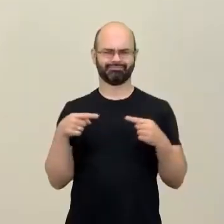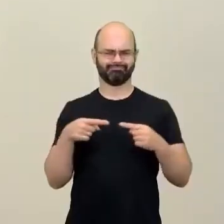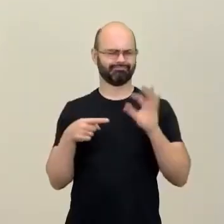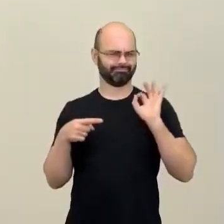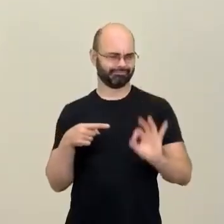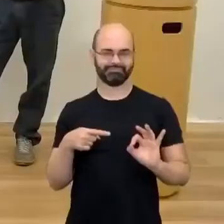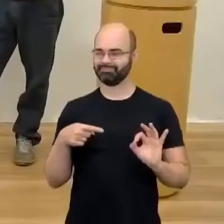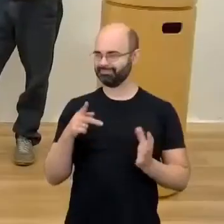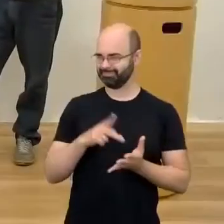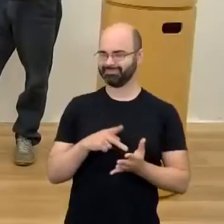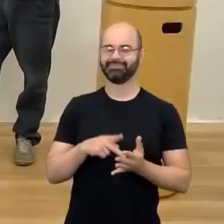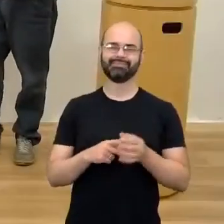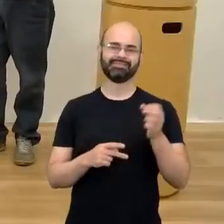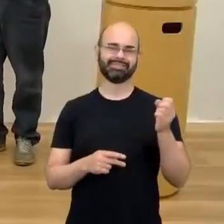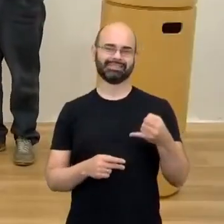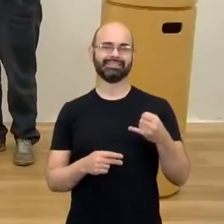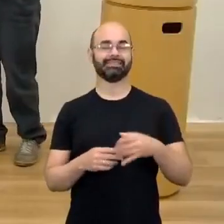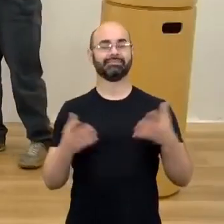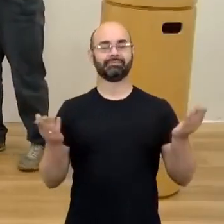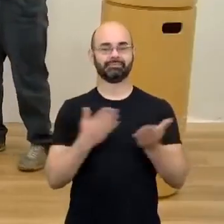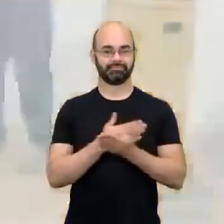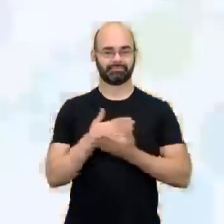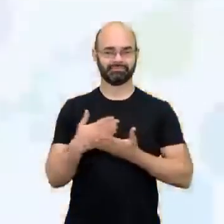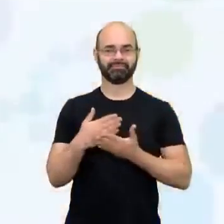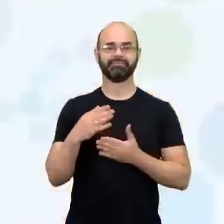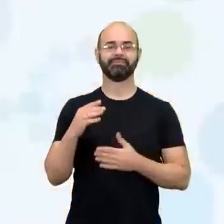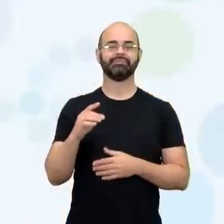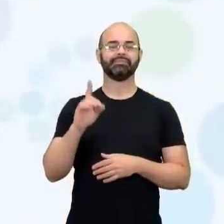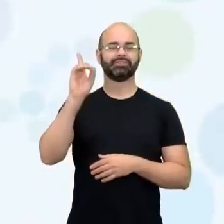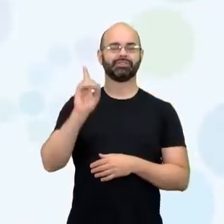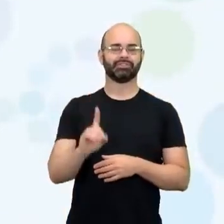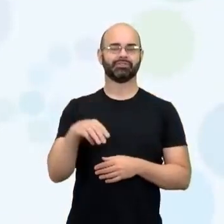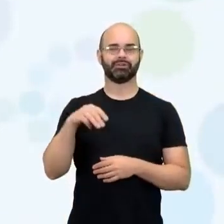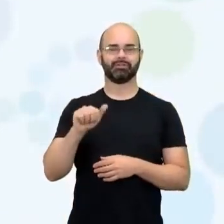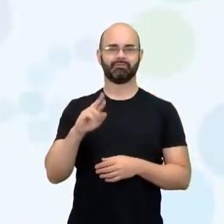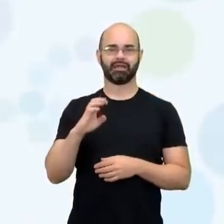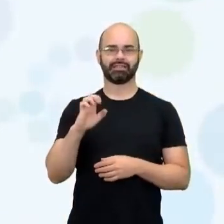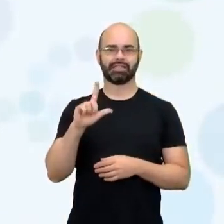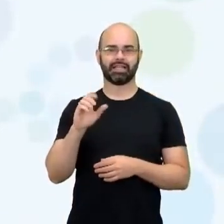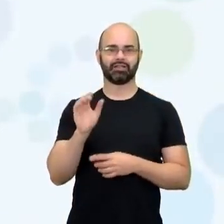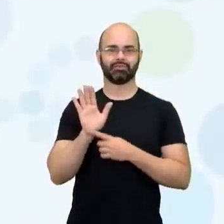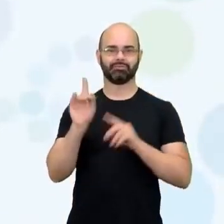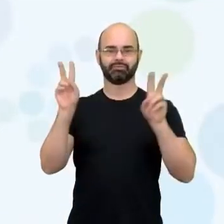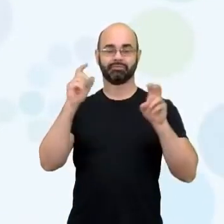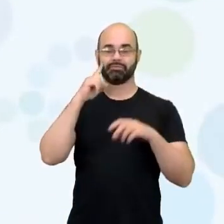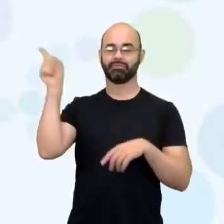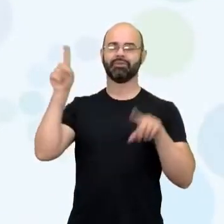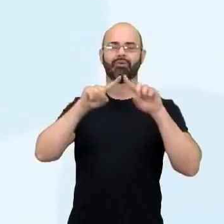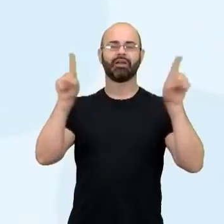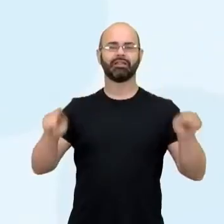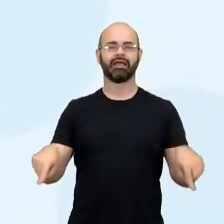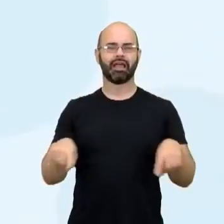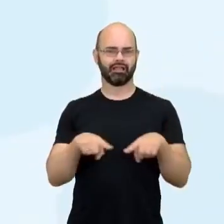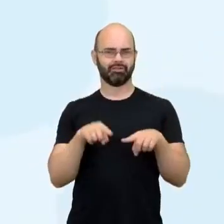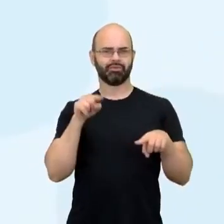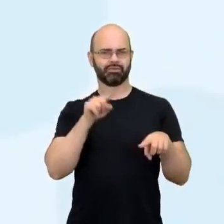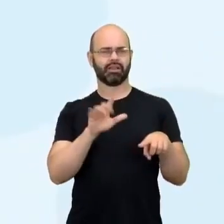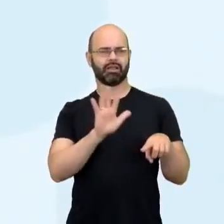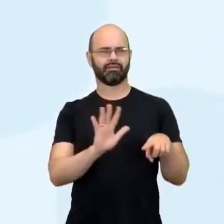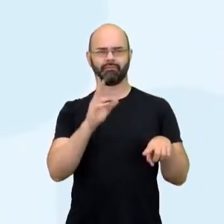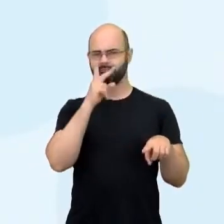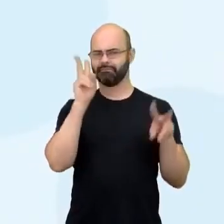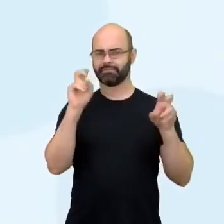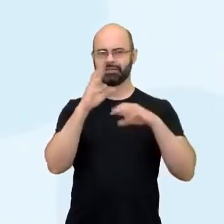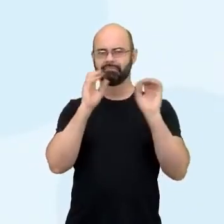Sim. Vamos lá? Então, olha lá, nosso diretor Marcelo vai colocar o título da aula de hoje: Quadrado, uma figura mágica. E aí a gente